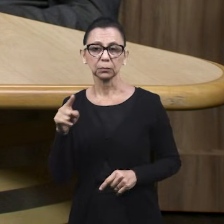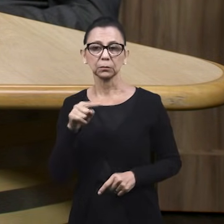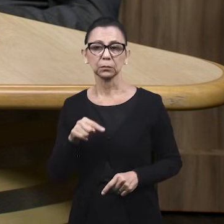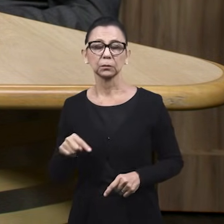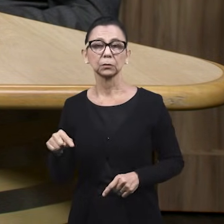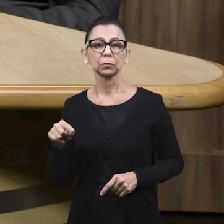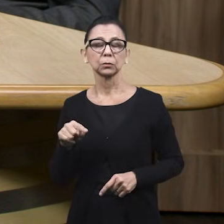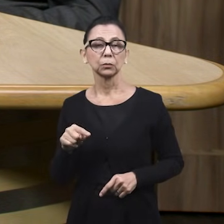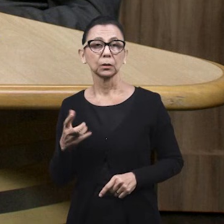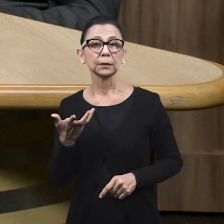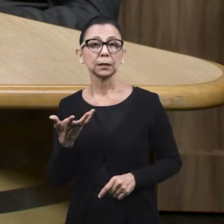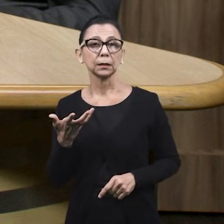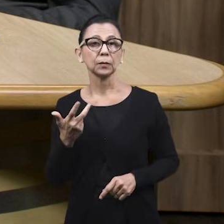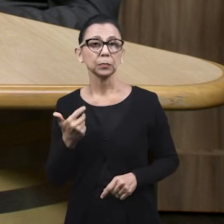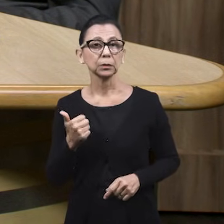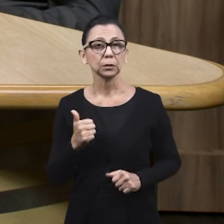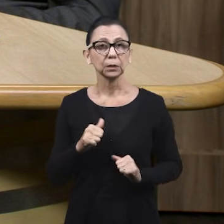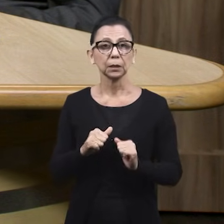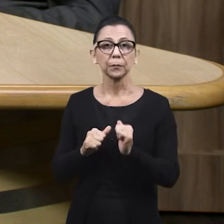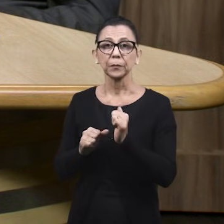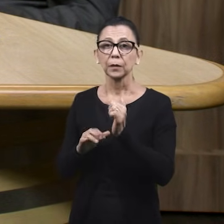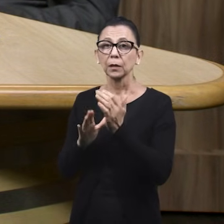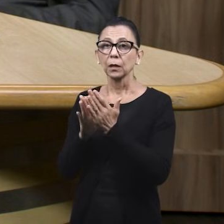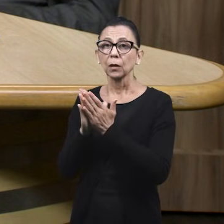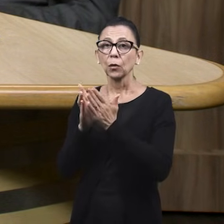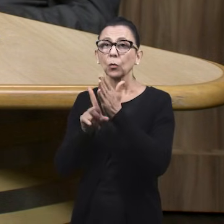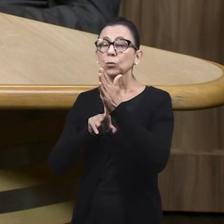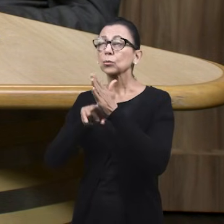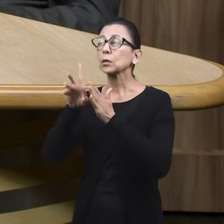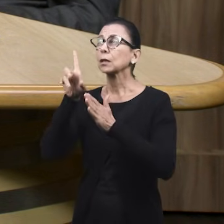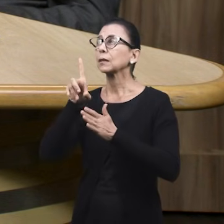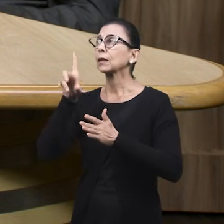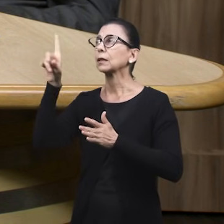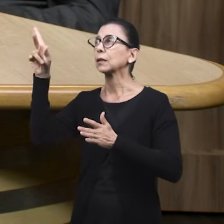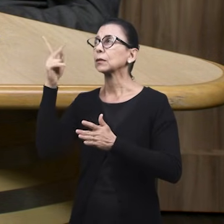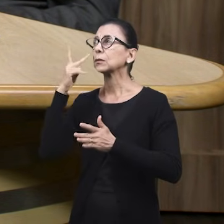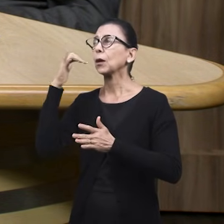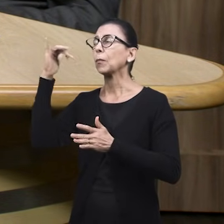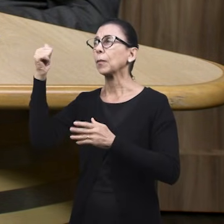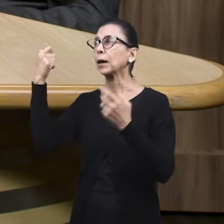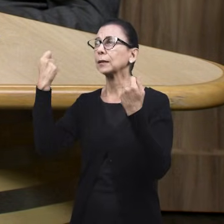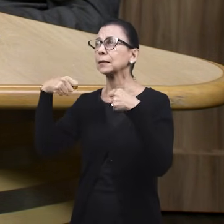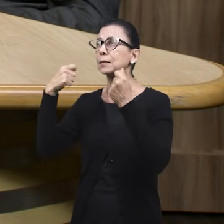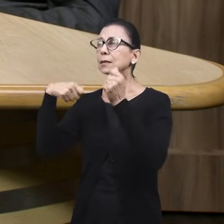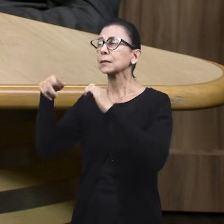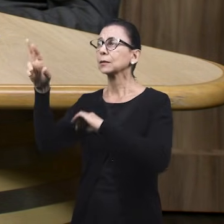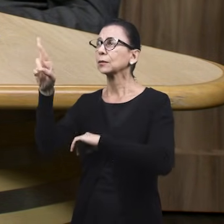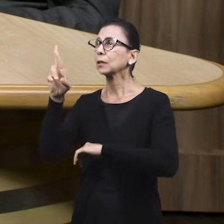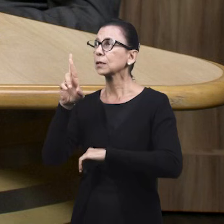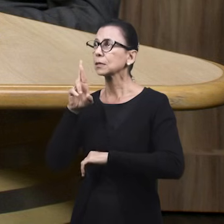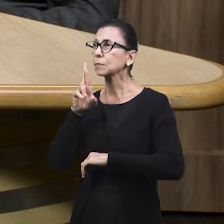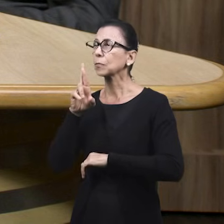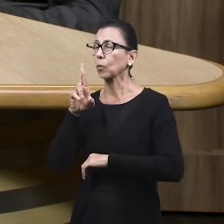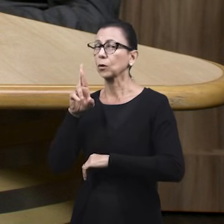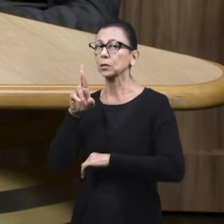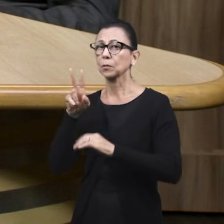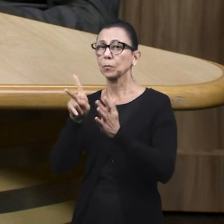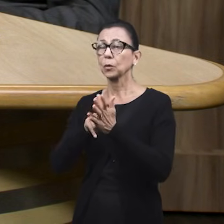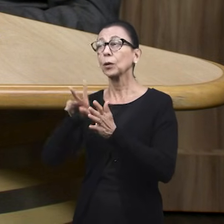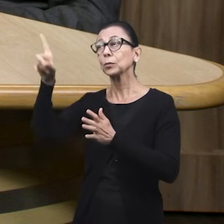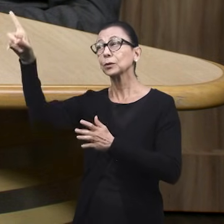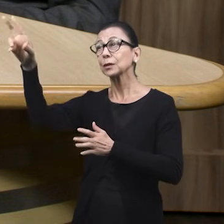estamos fazendo é consultando ao Pai, consultando a Deus, ou seja, buscando uma resposta, buscando uma palavra